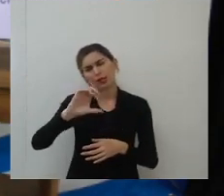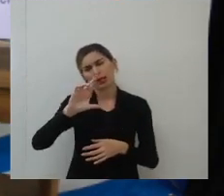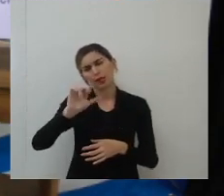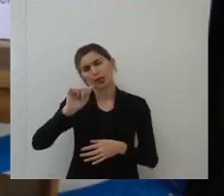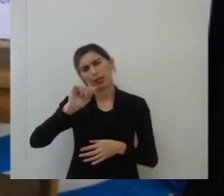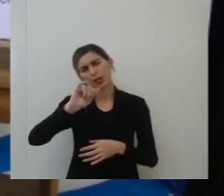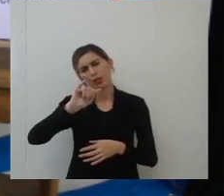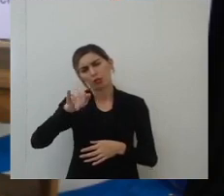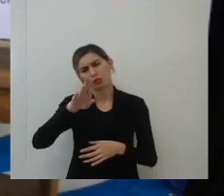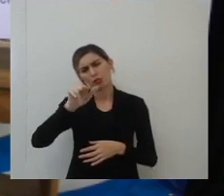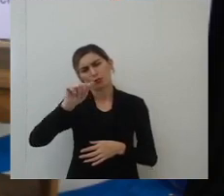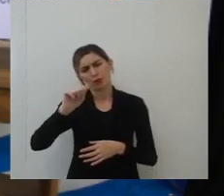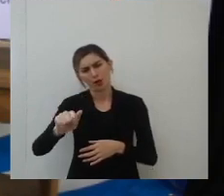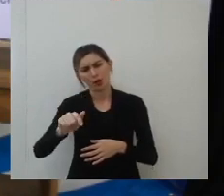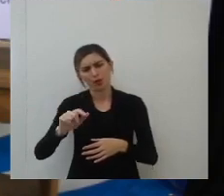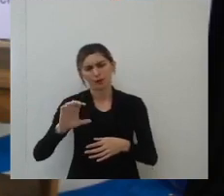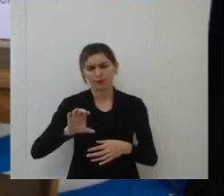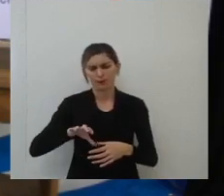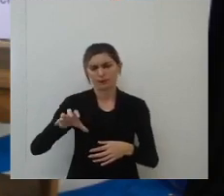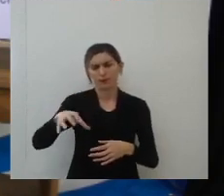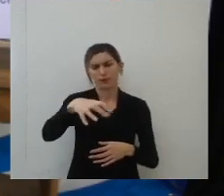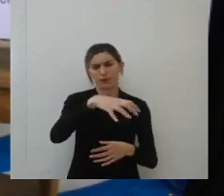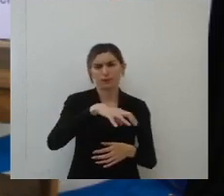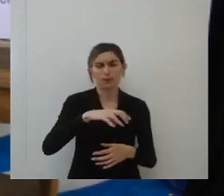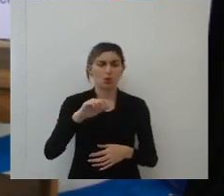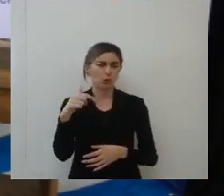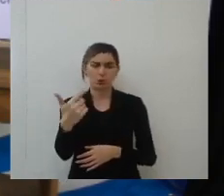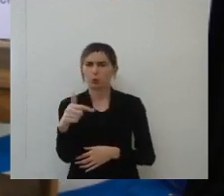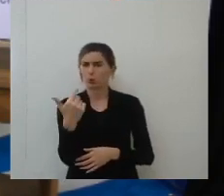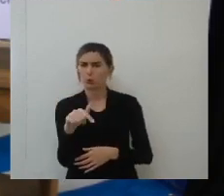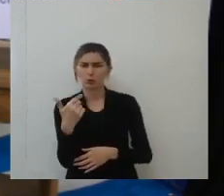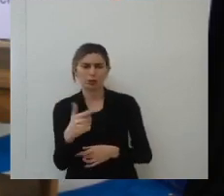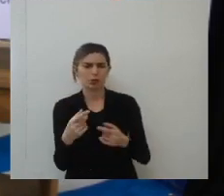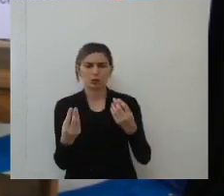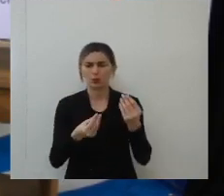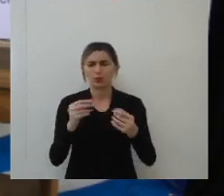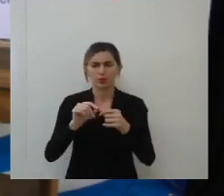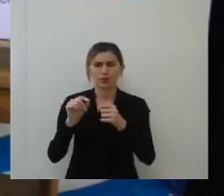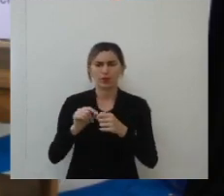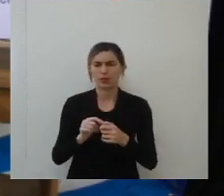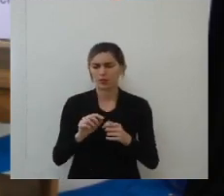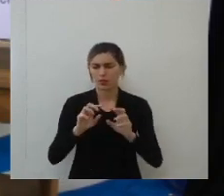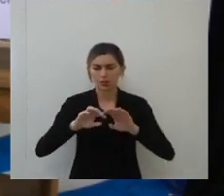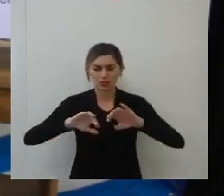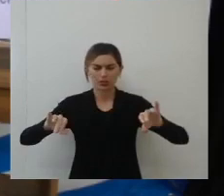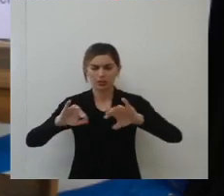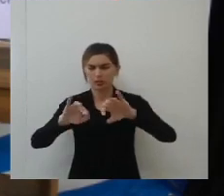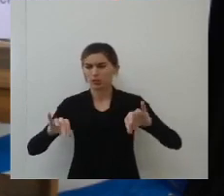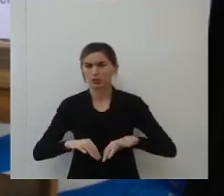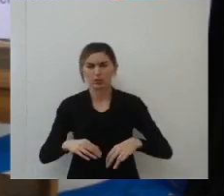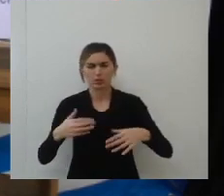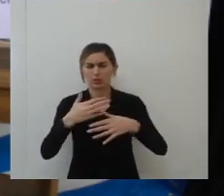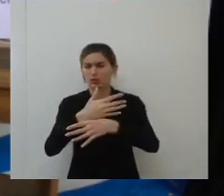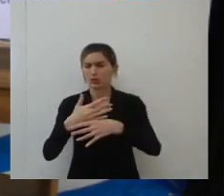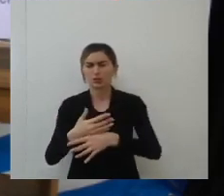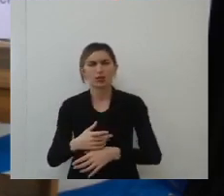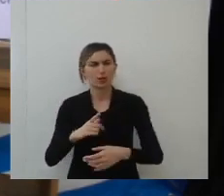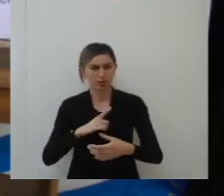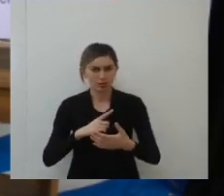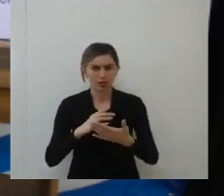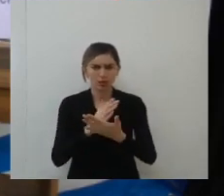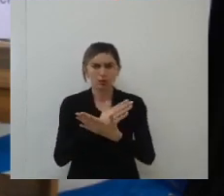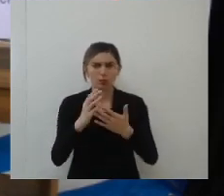Crato, Juazeiro do Norte e Barbalha. E não tem nenhum fator que faça essas divisões das cidades. Há algum